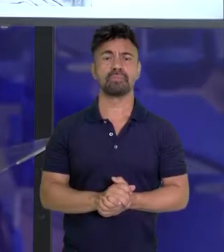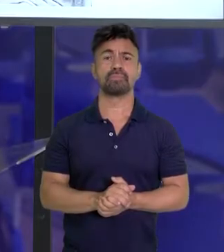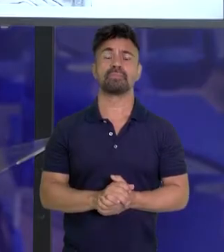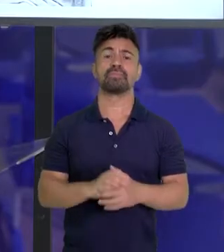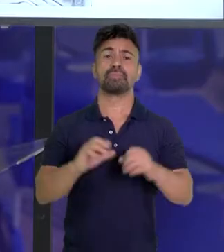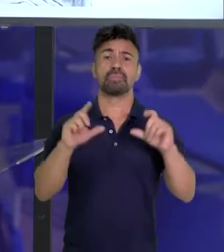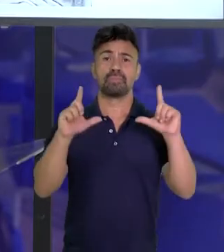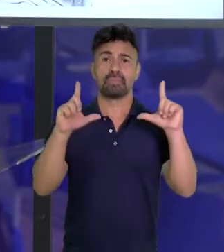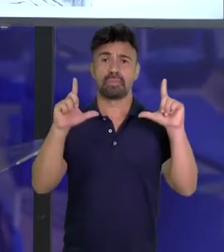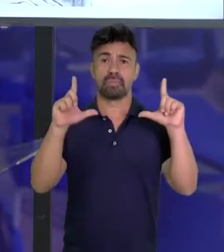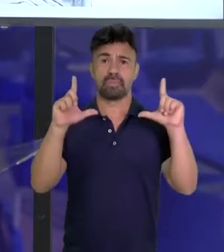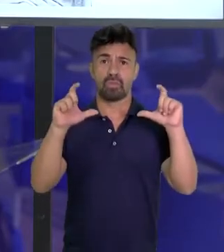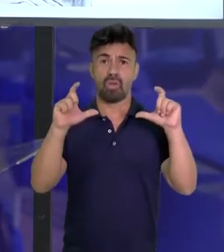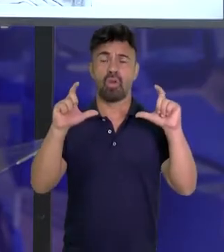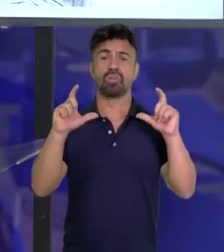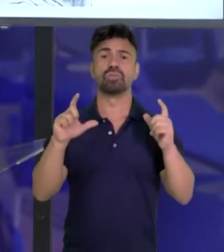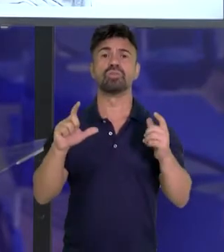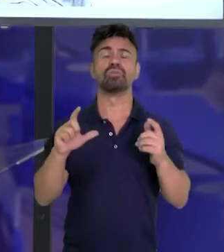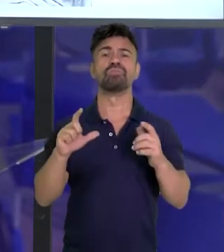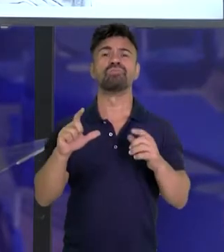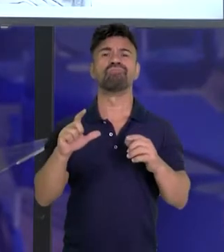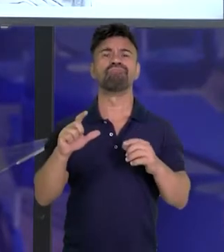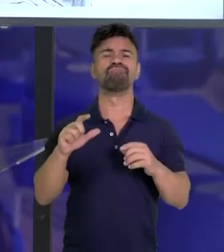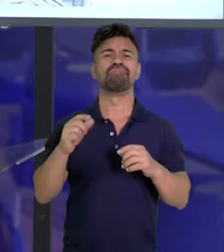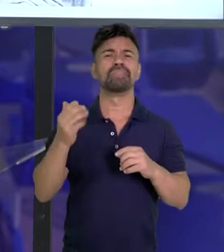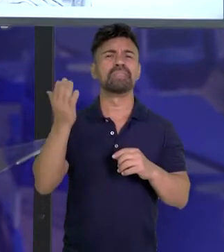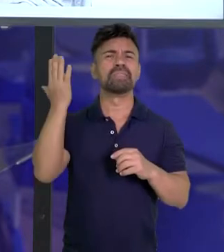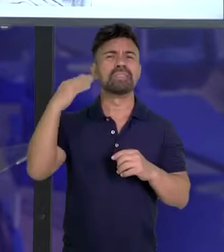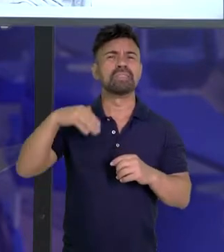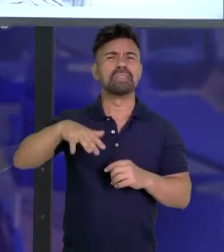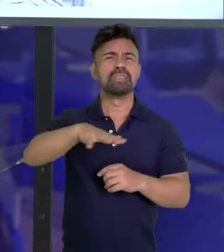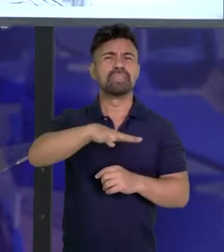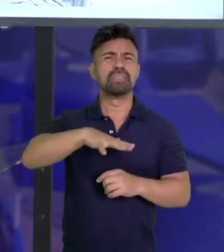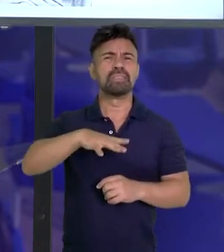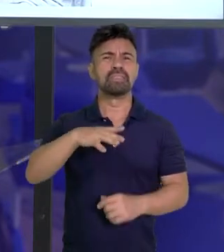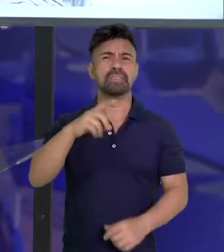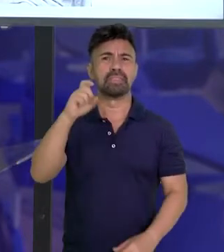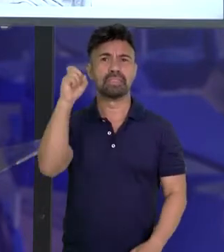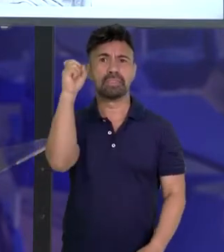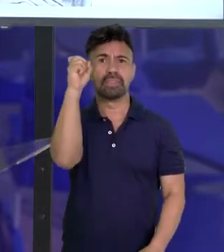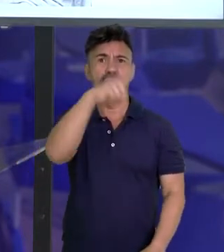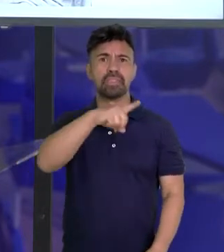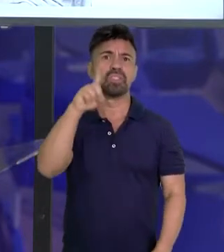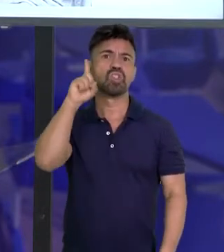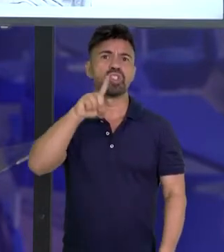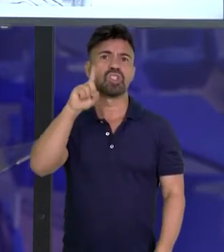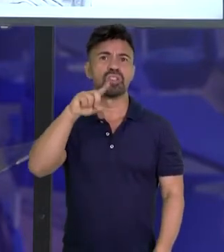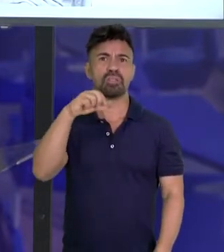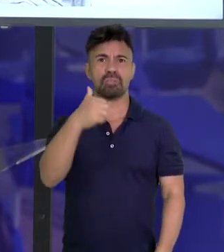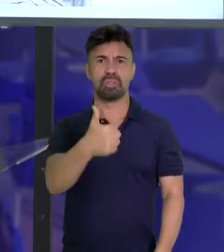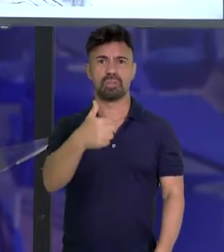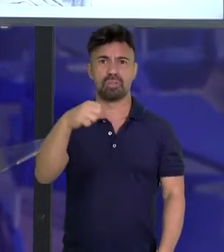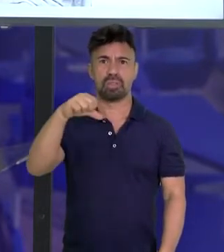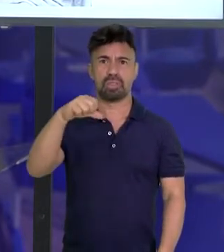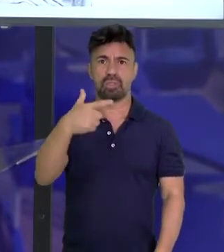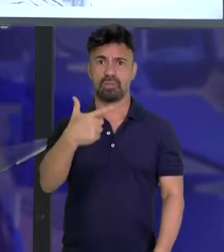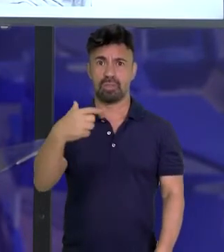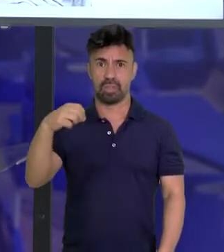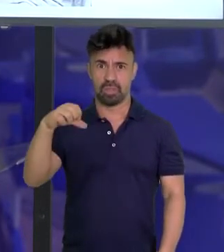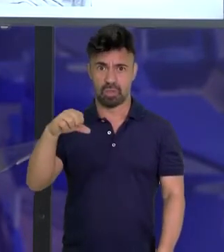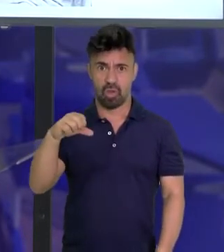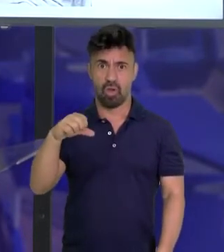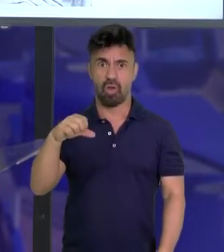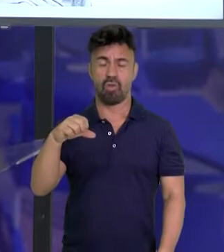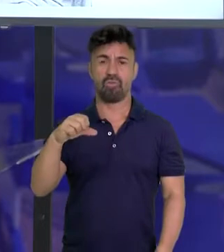Essa imagem, pessoal, foi tirada num contexto muito difícil da história dos Estados Unidos. Em 1929,